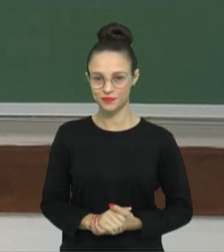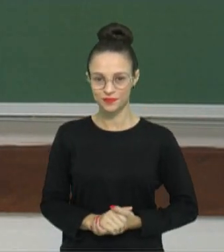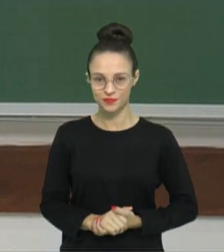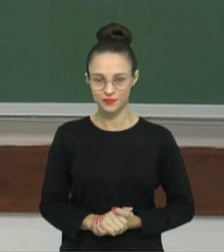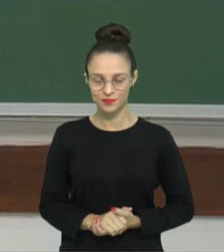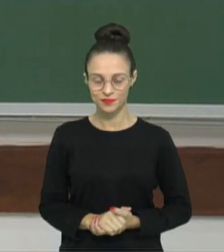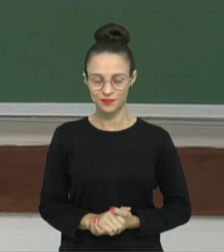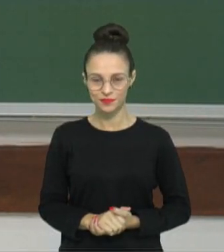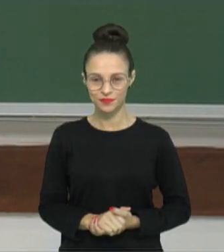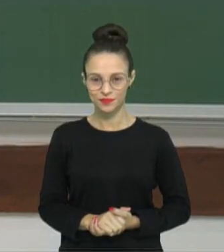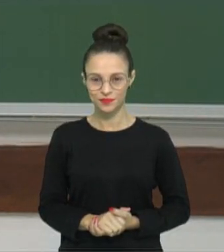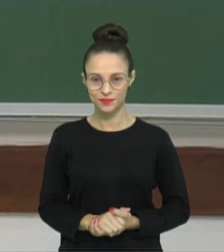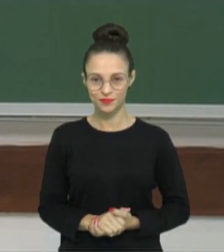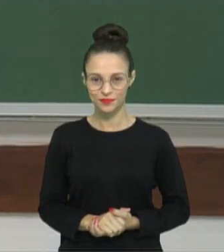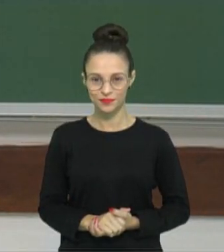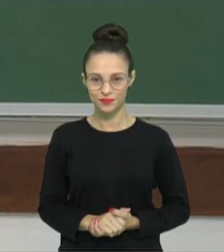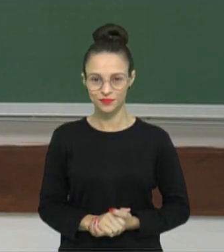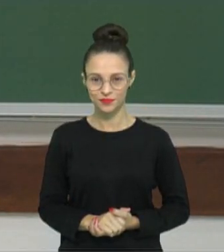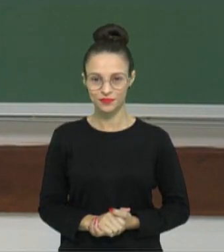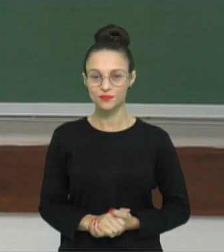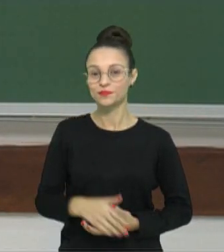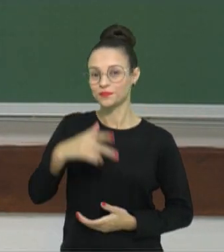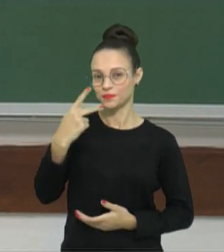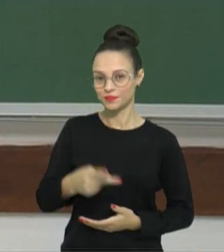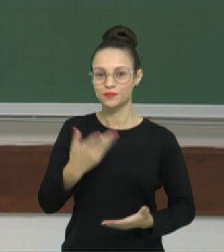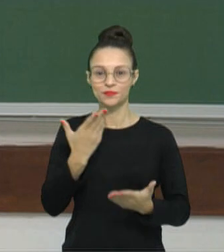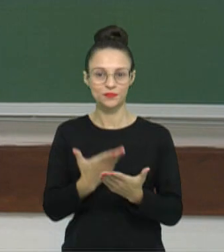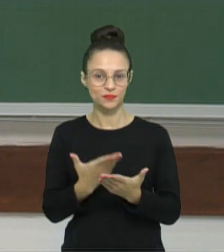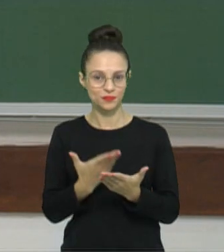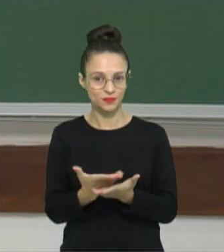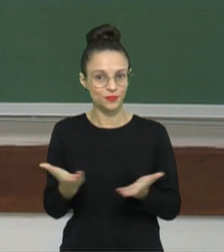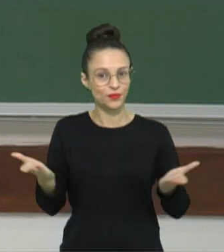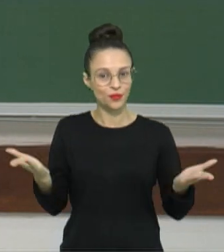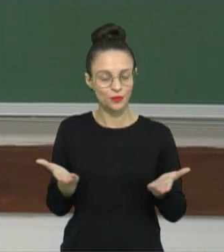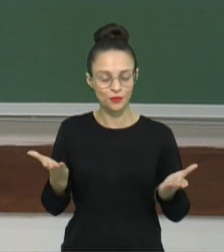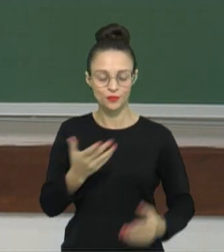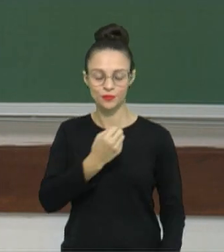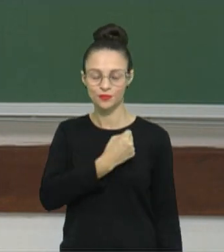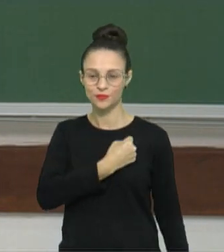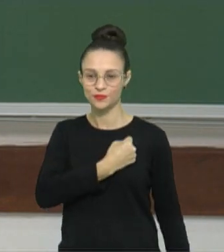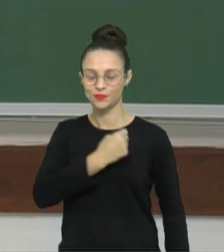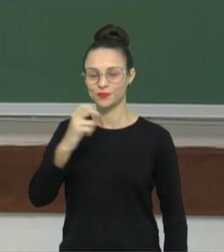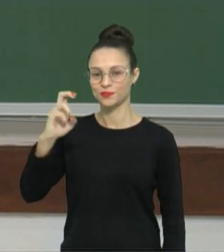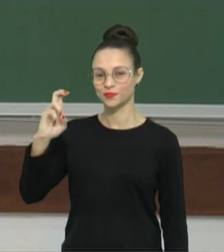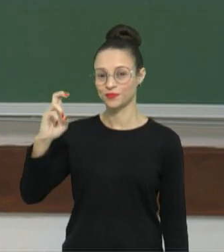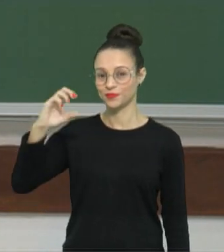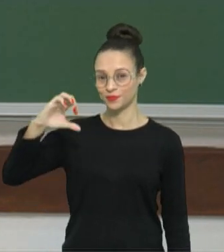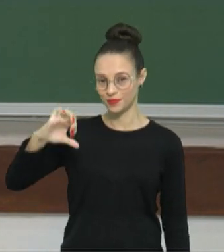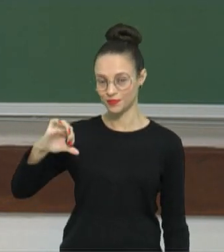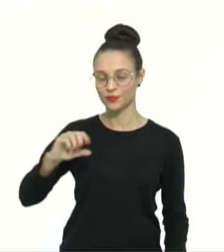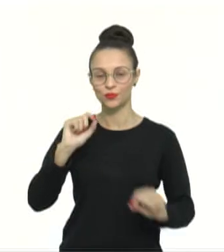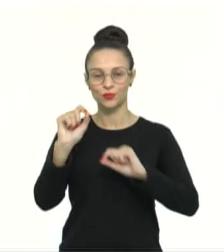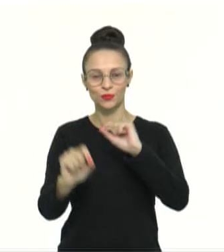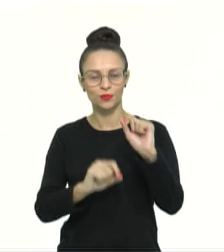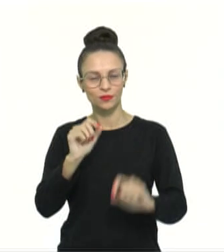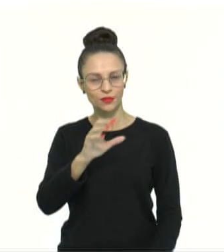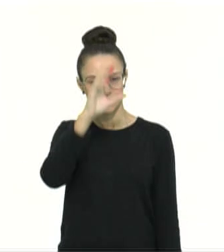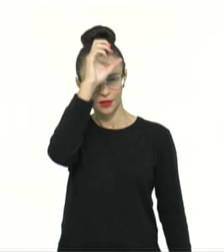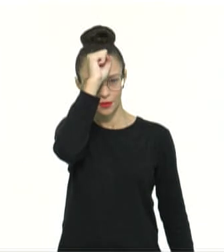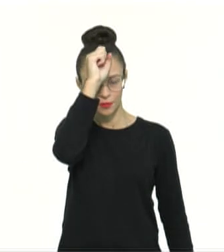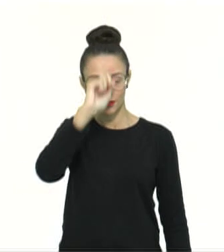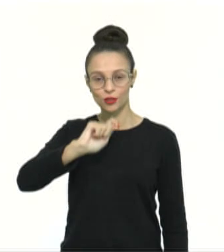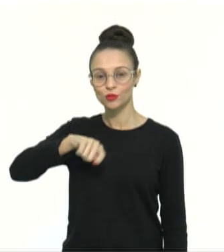série. E na aula de hoje, a nossa aula de número 59, nós vamos aprender um pouco